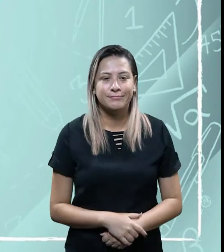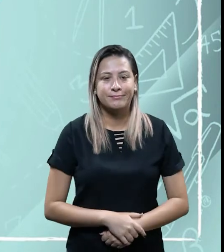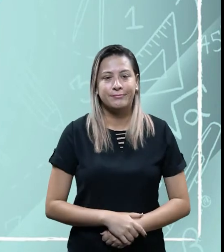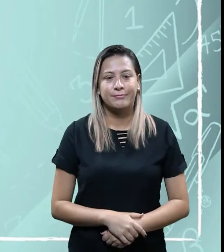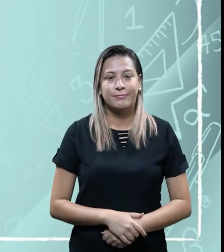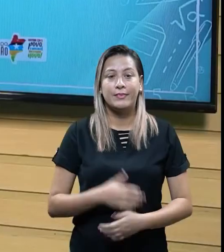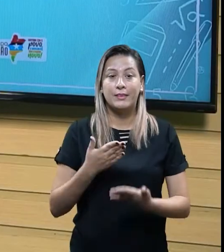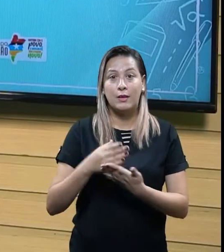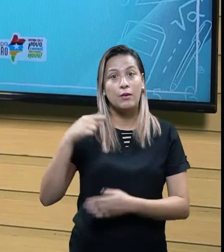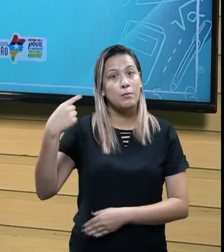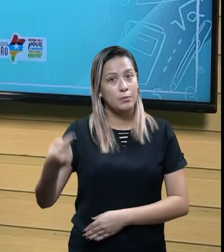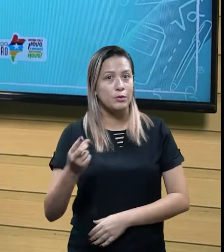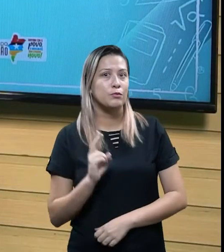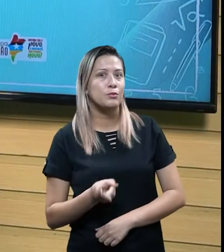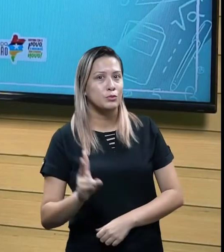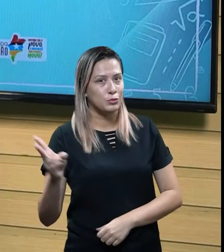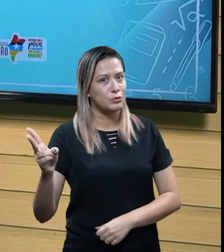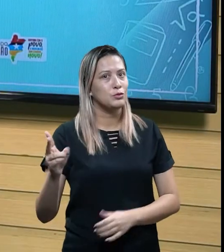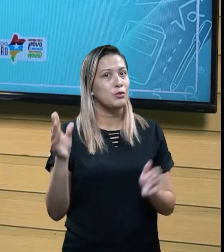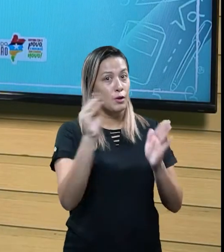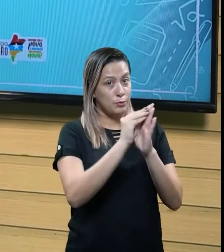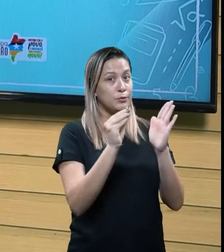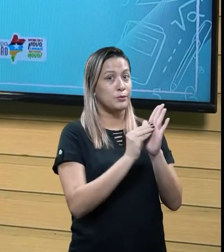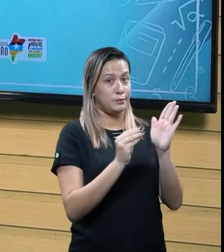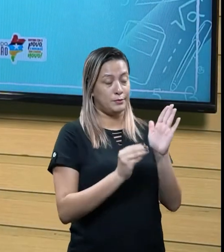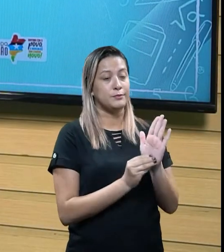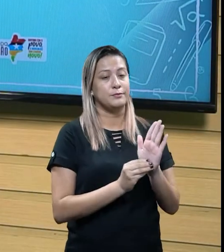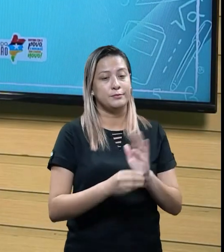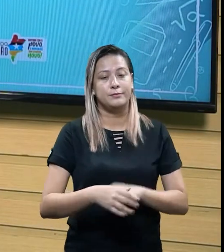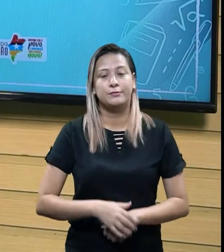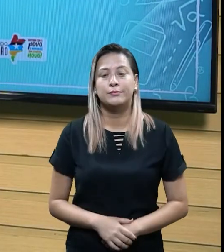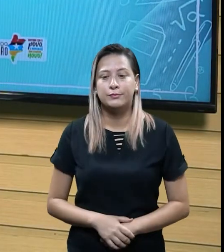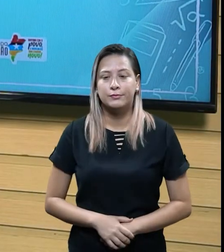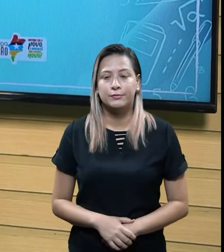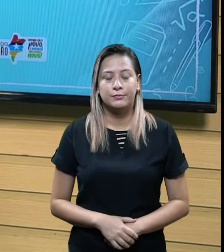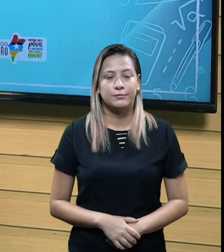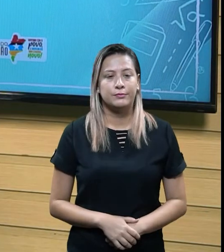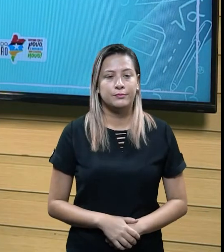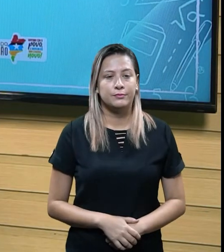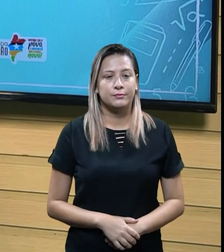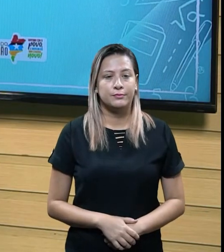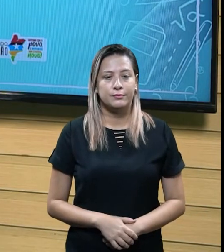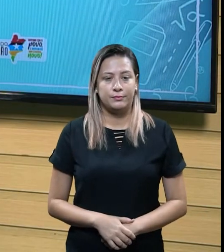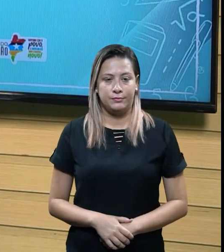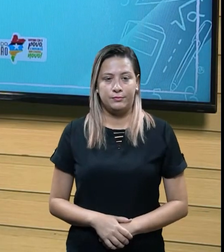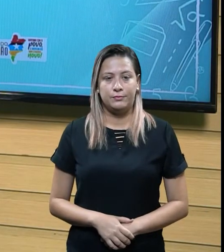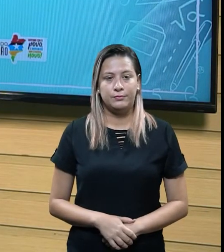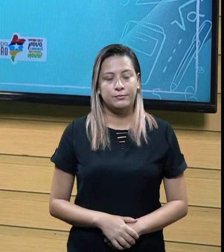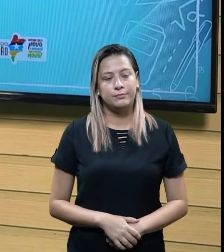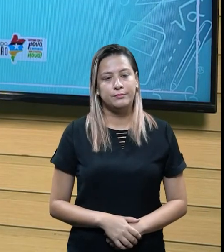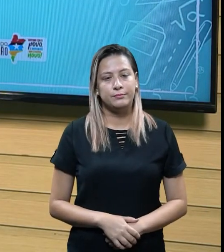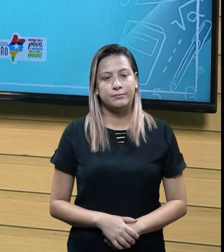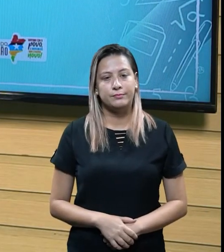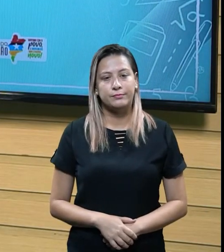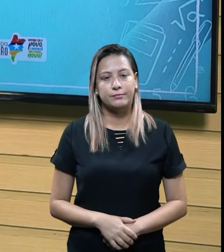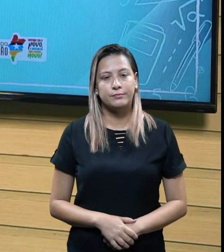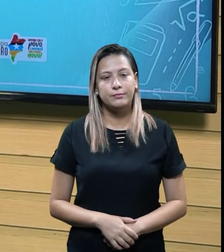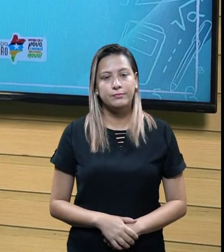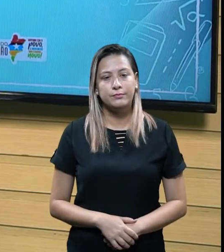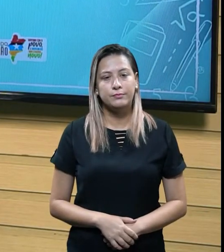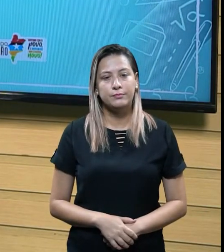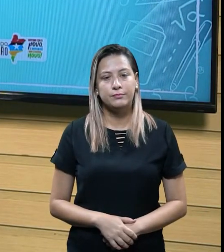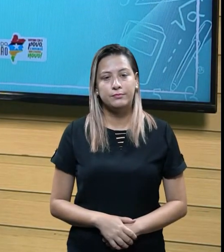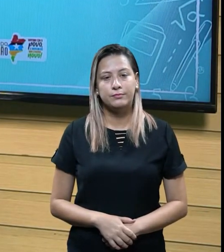videoaula aqui. Na próxima aula a gente continua com esse mesmo conteúdo, obviamente com um